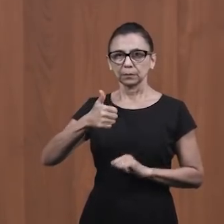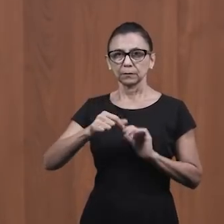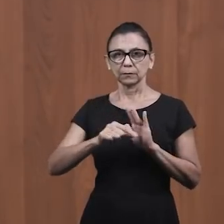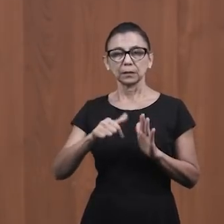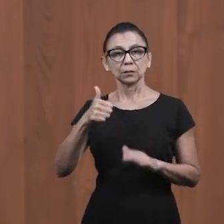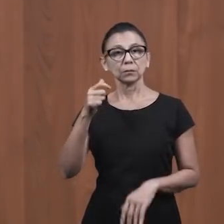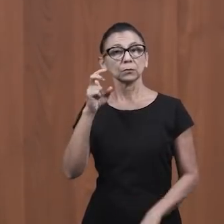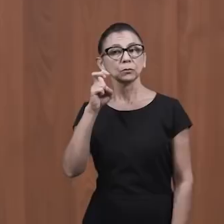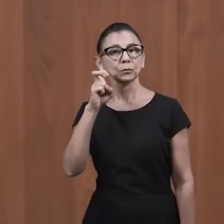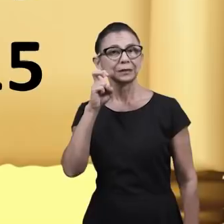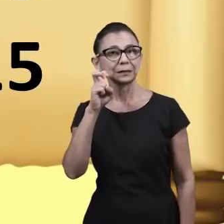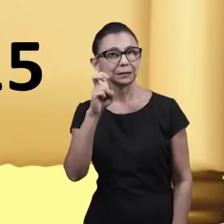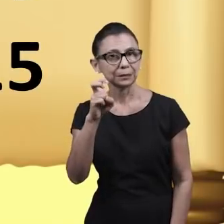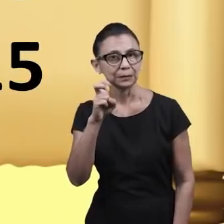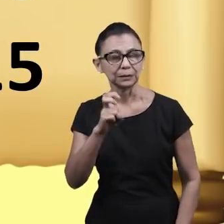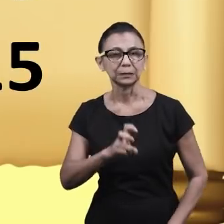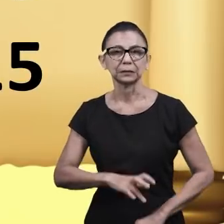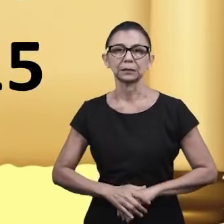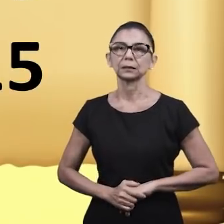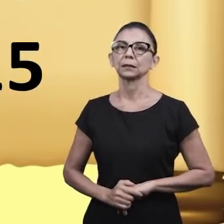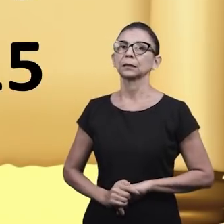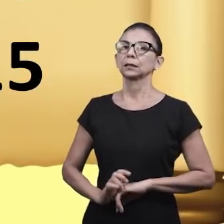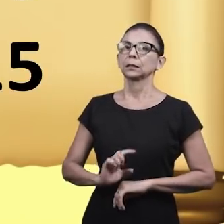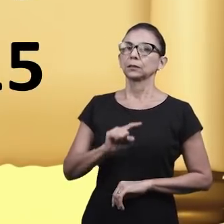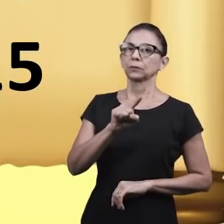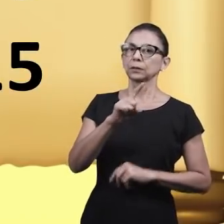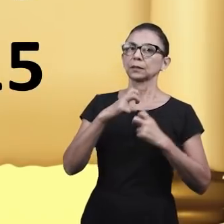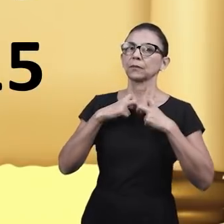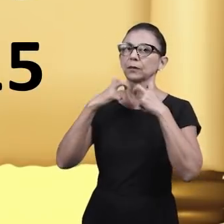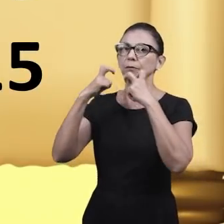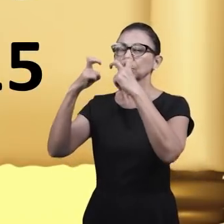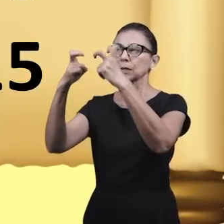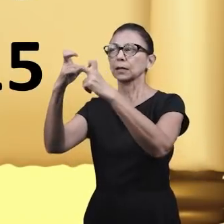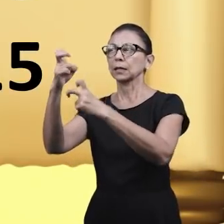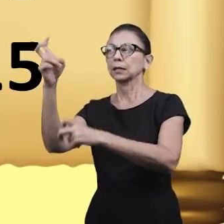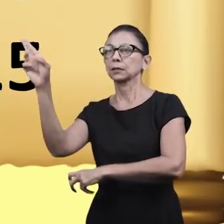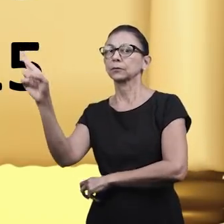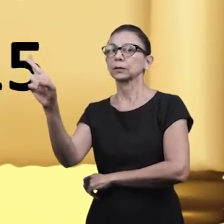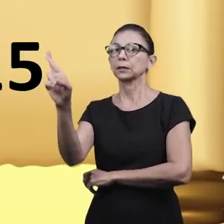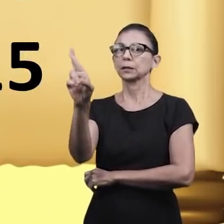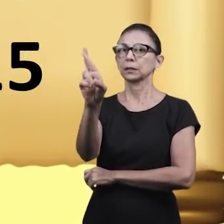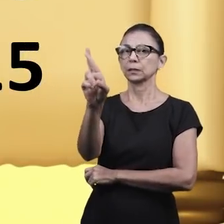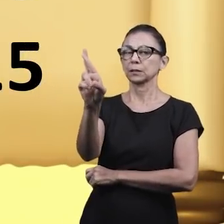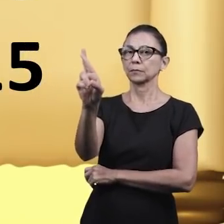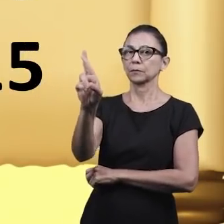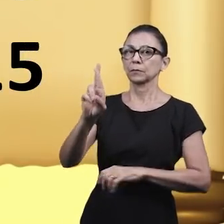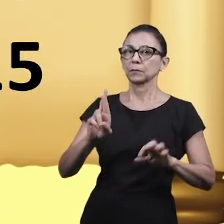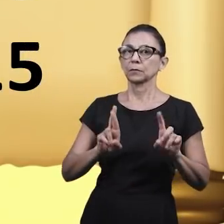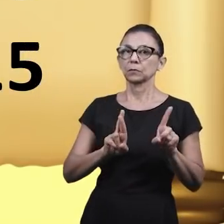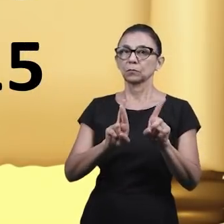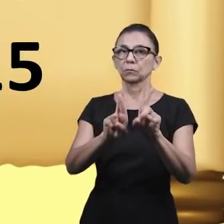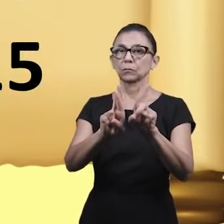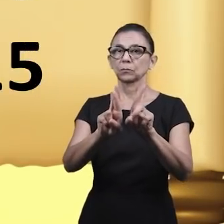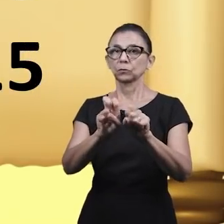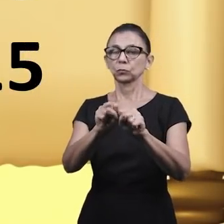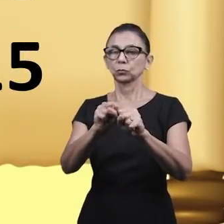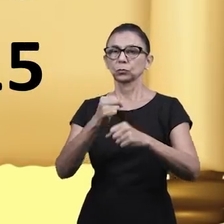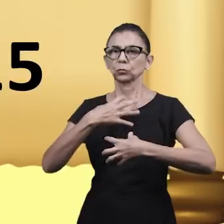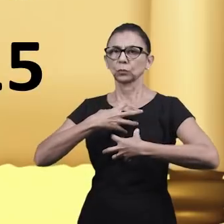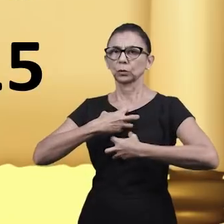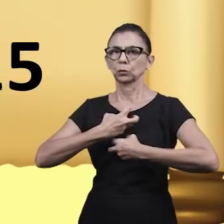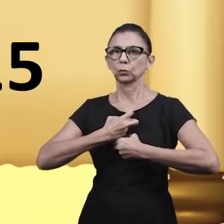multiplicar os pães e tantas outras maravilhas. Mas apesar de terem visto tudo isso, eles ainda não